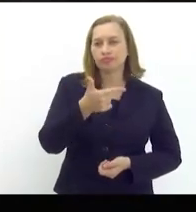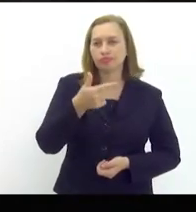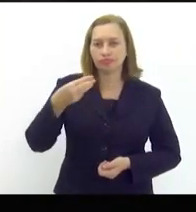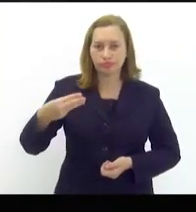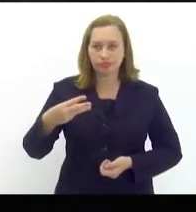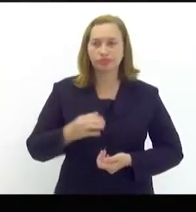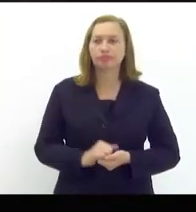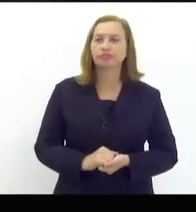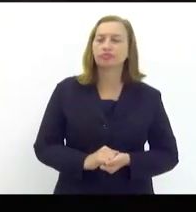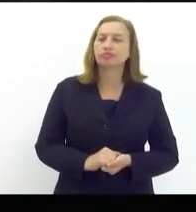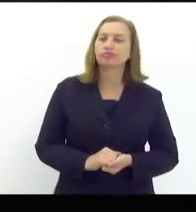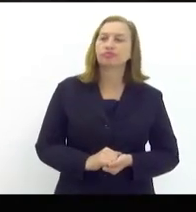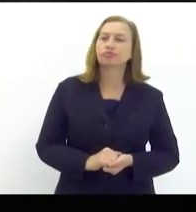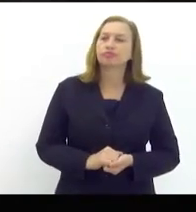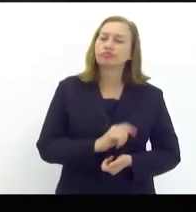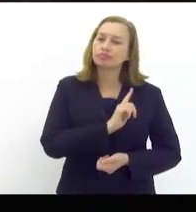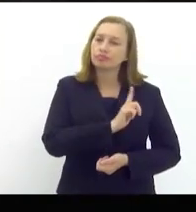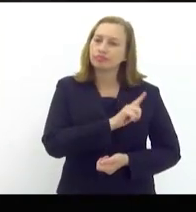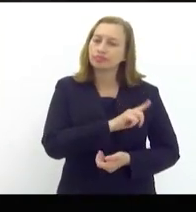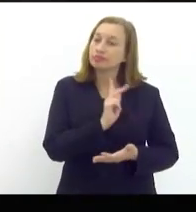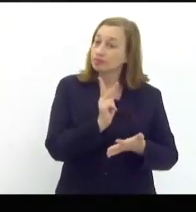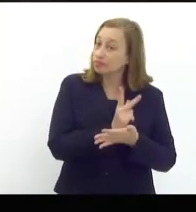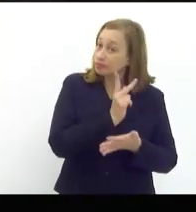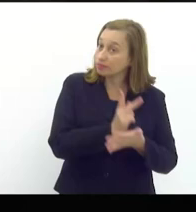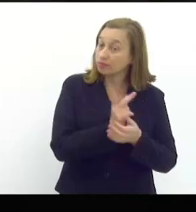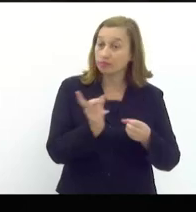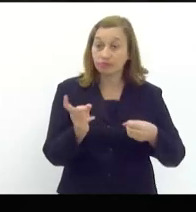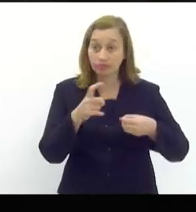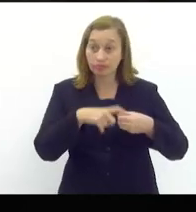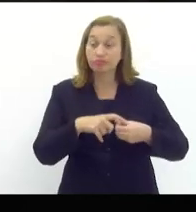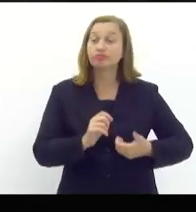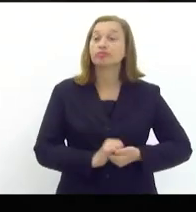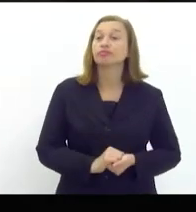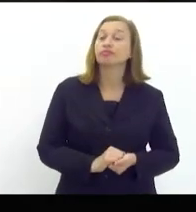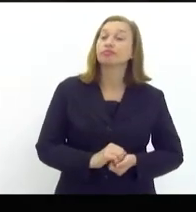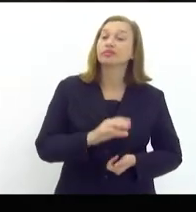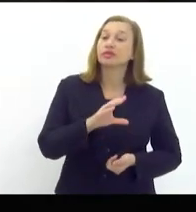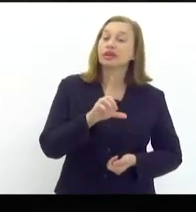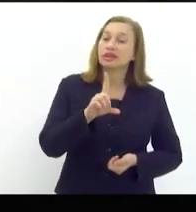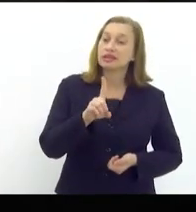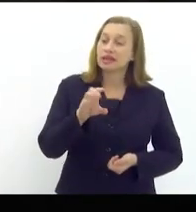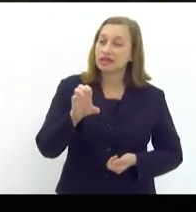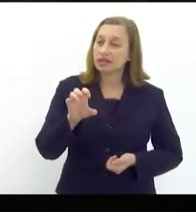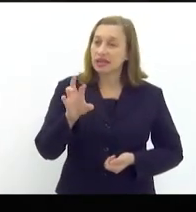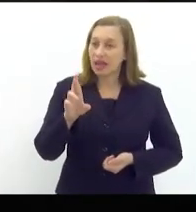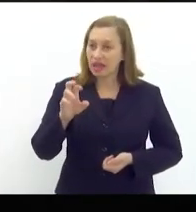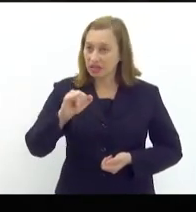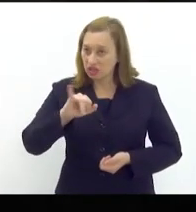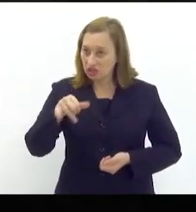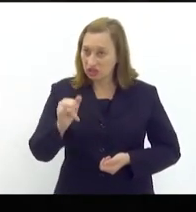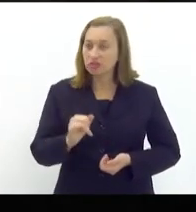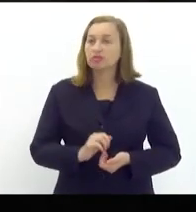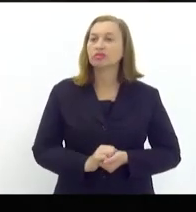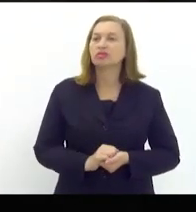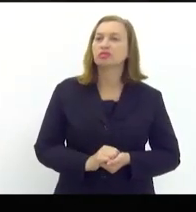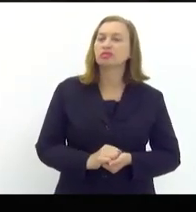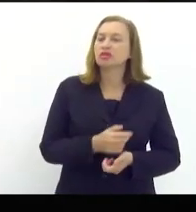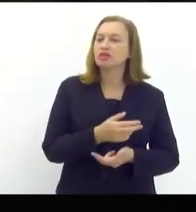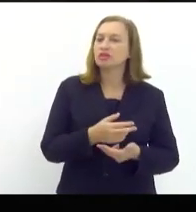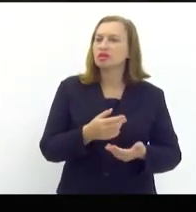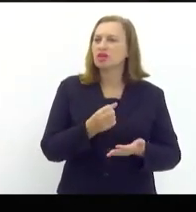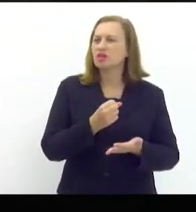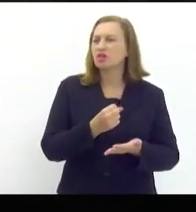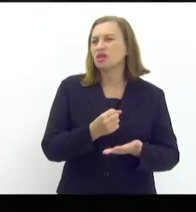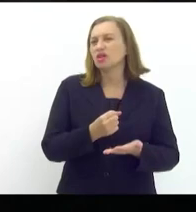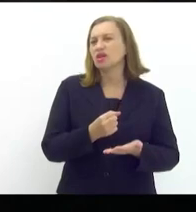o gerenciamento inadequado do consórcio Cederj conduziu a criação de graves contradições